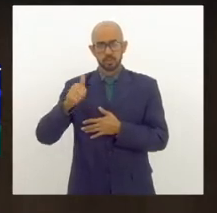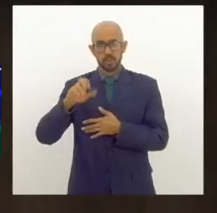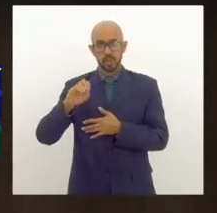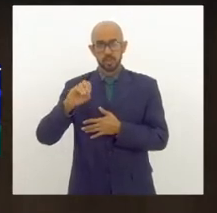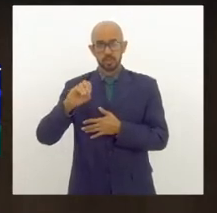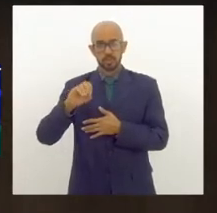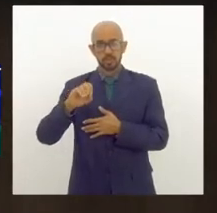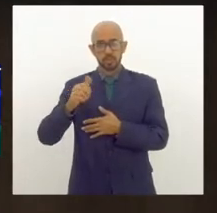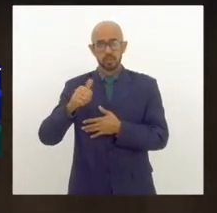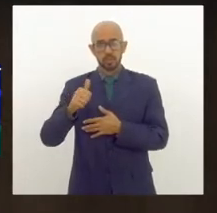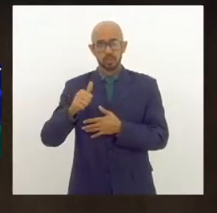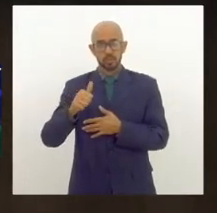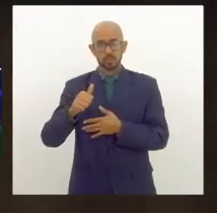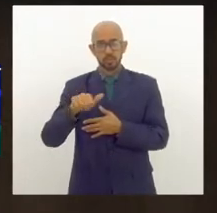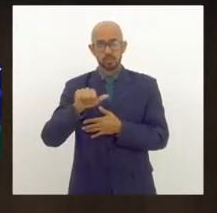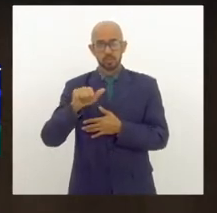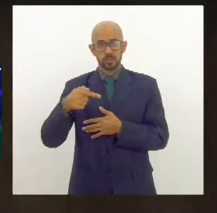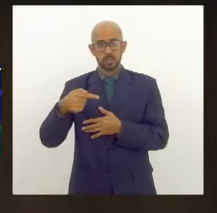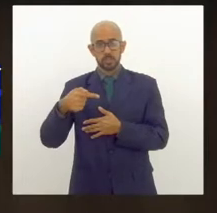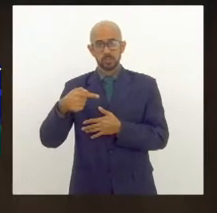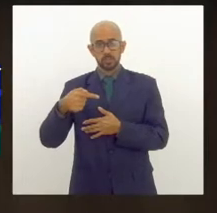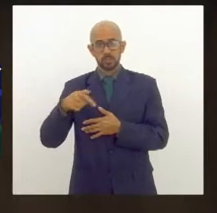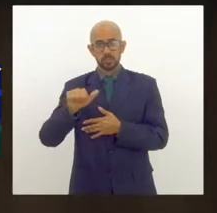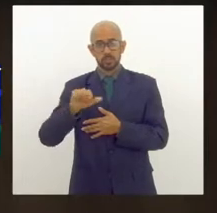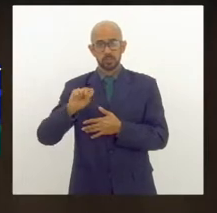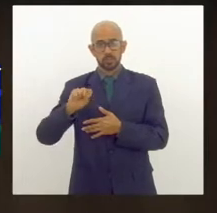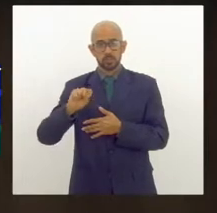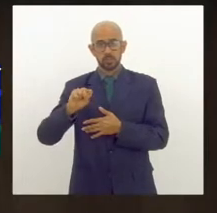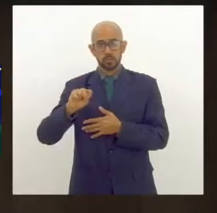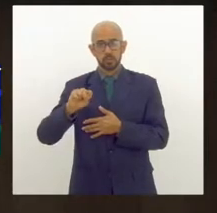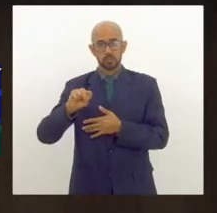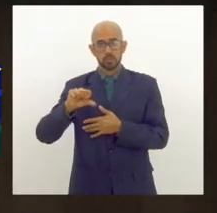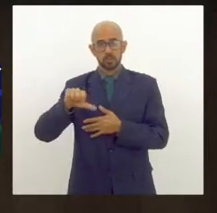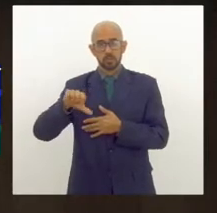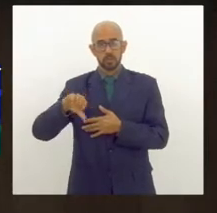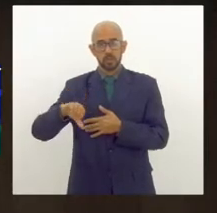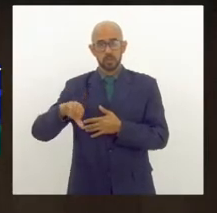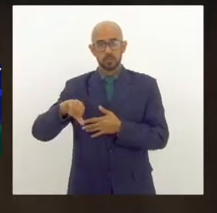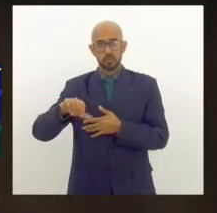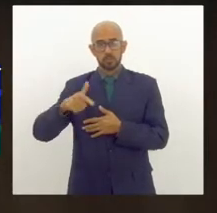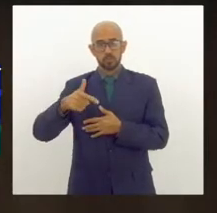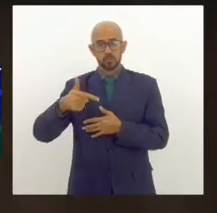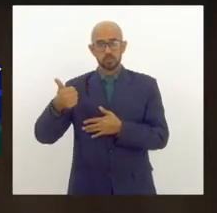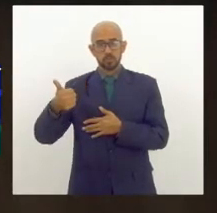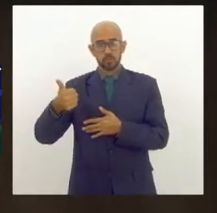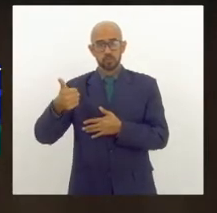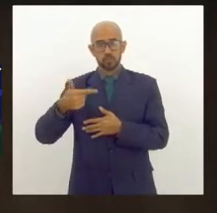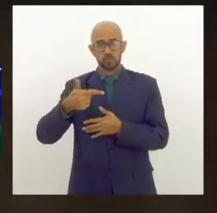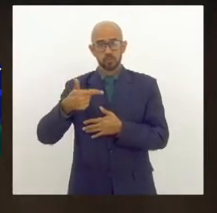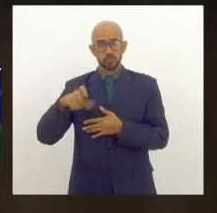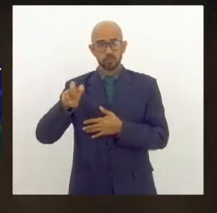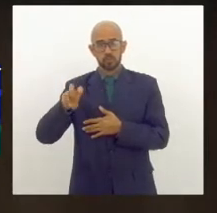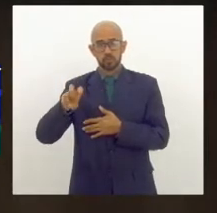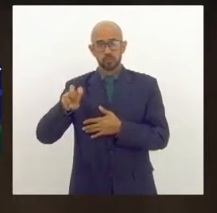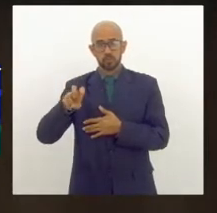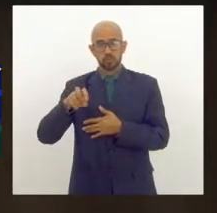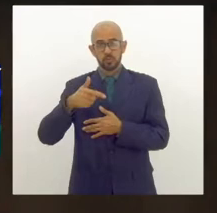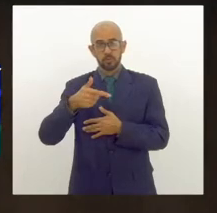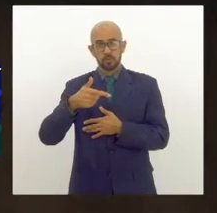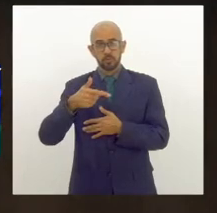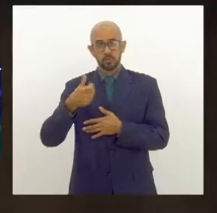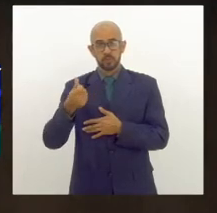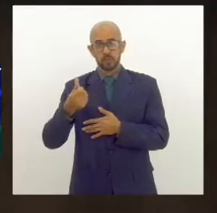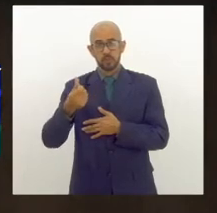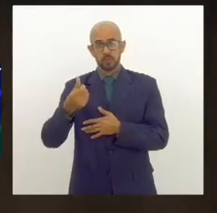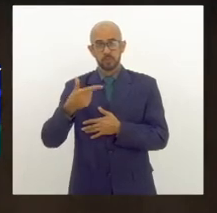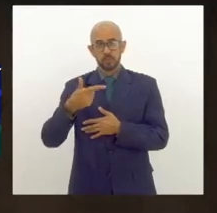10, 11, 17, 18, 19, 21, 25,